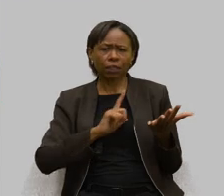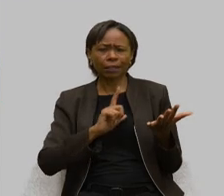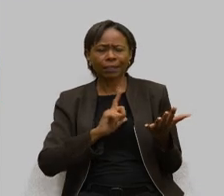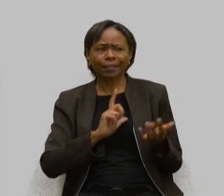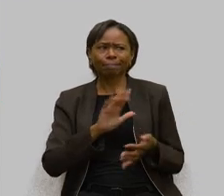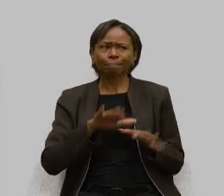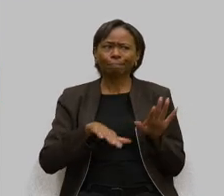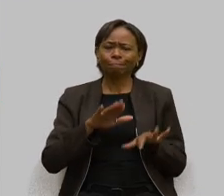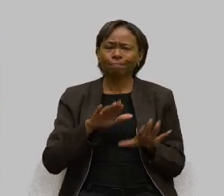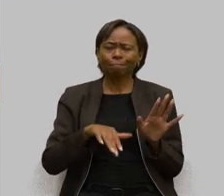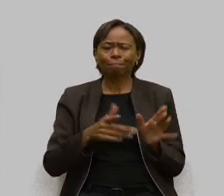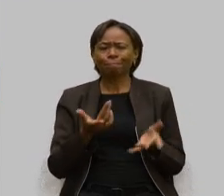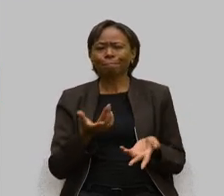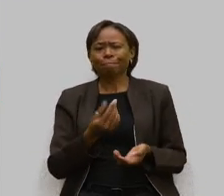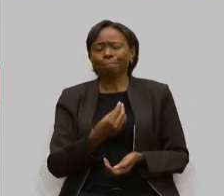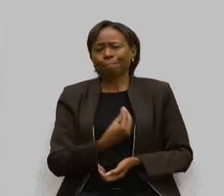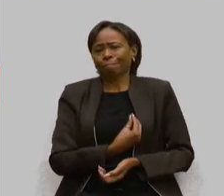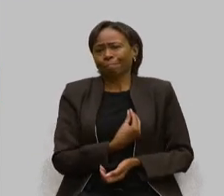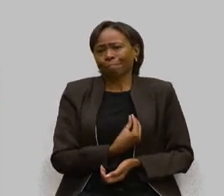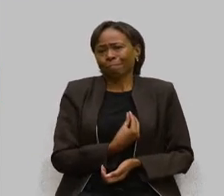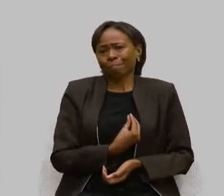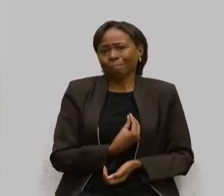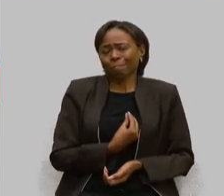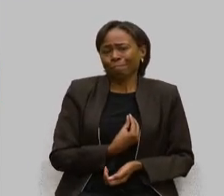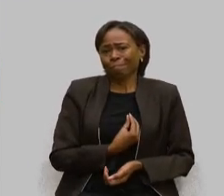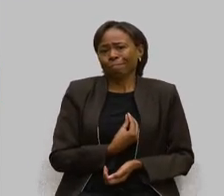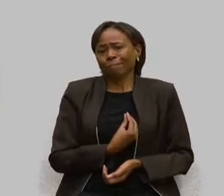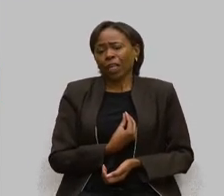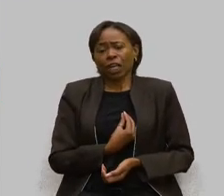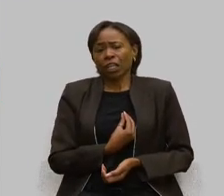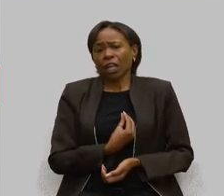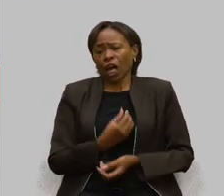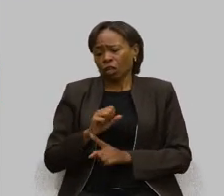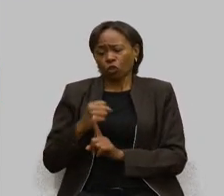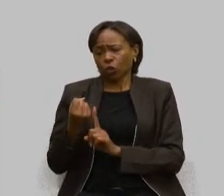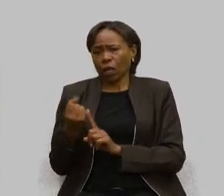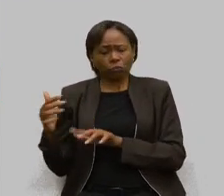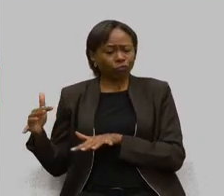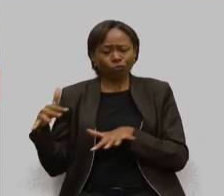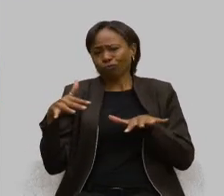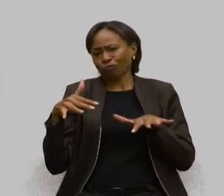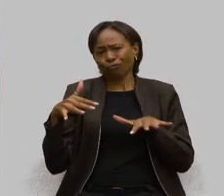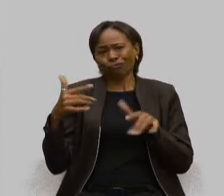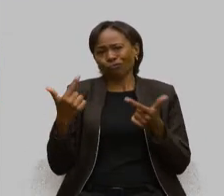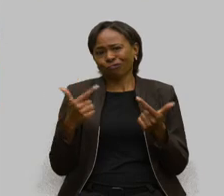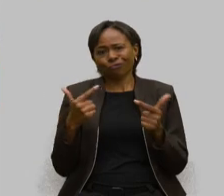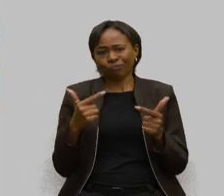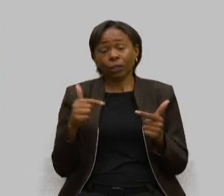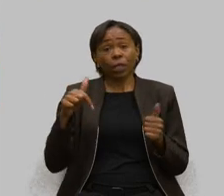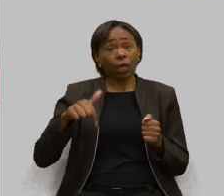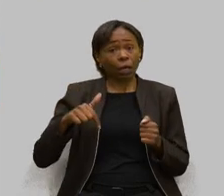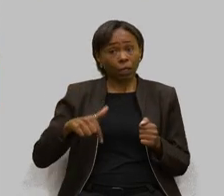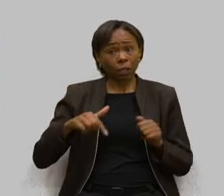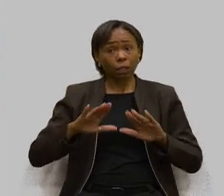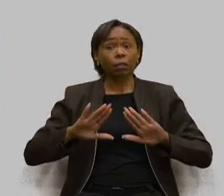são eh visualizadas dentro da sociedade eu sei que essa casa essa Assembleia tem um